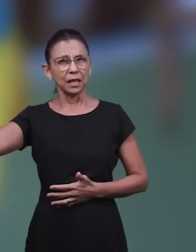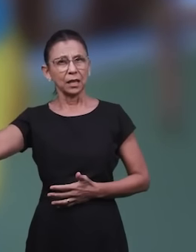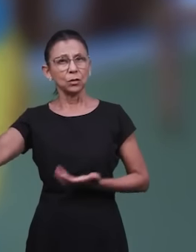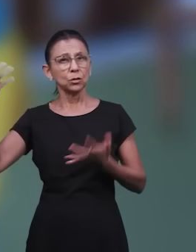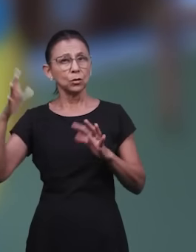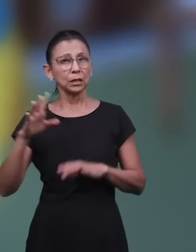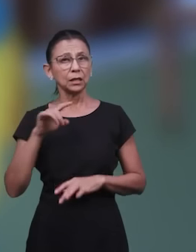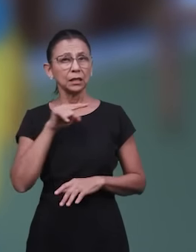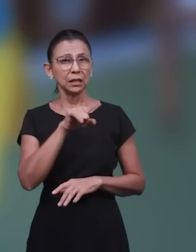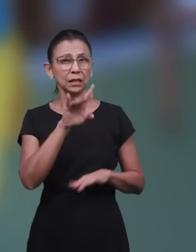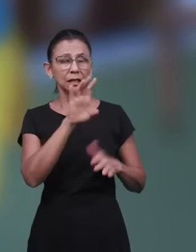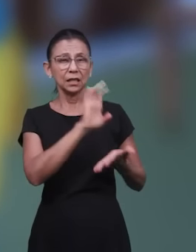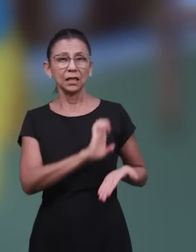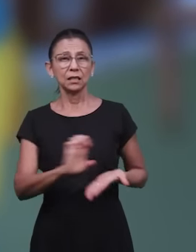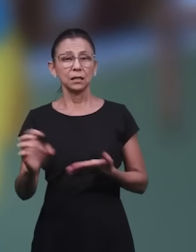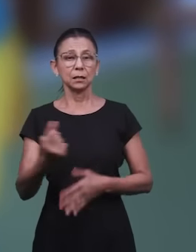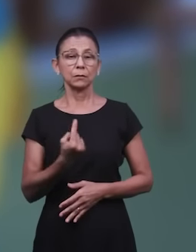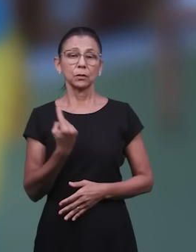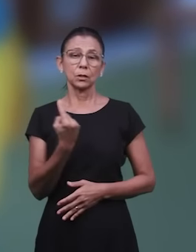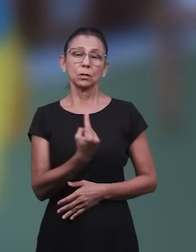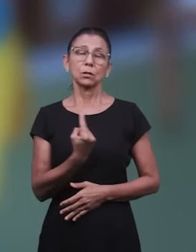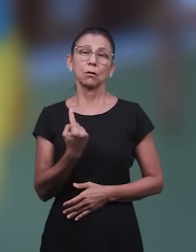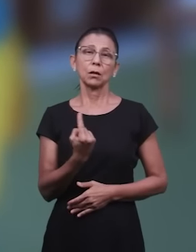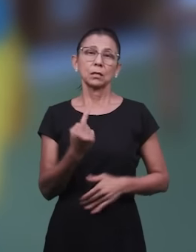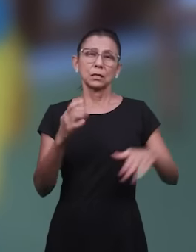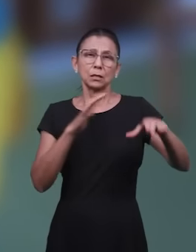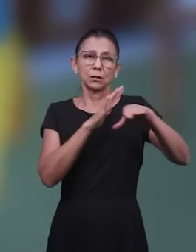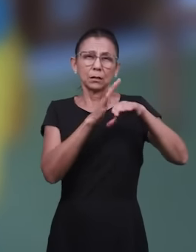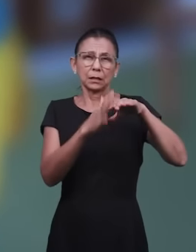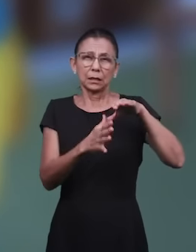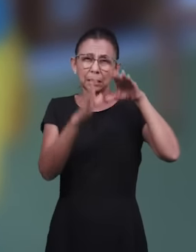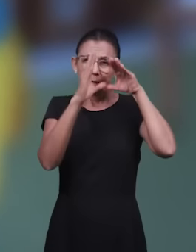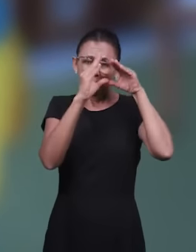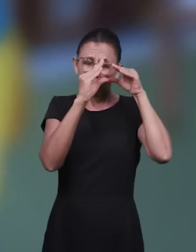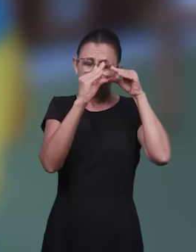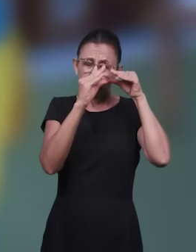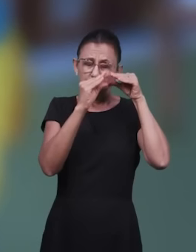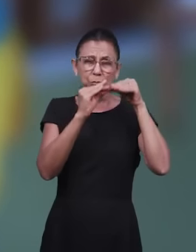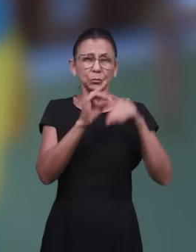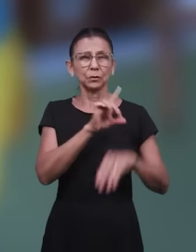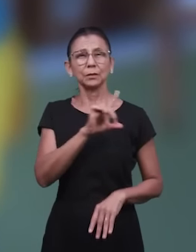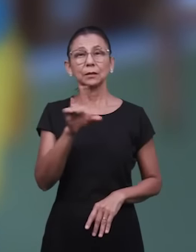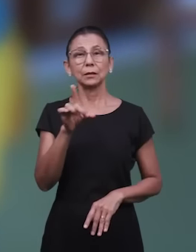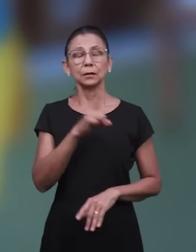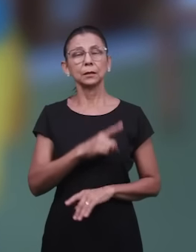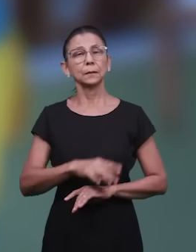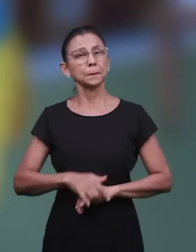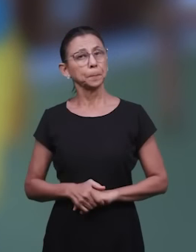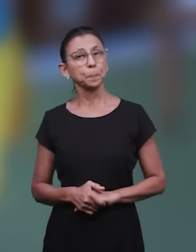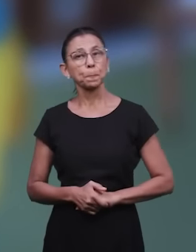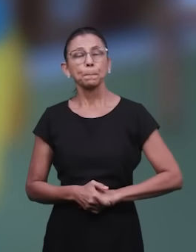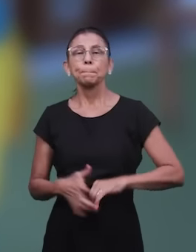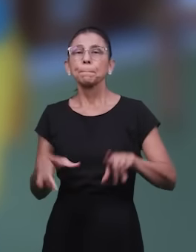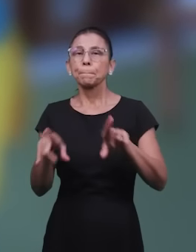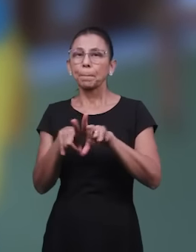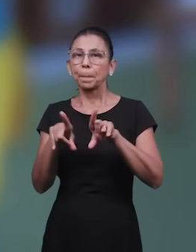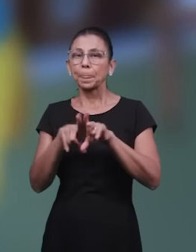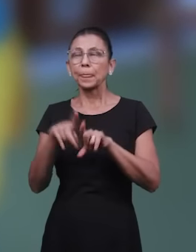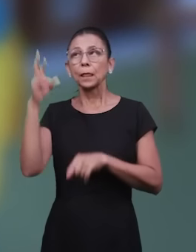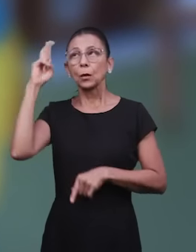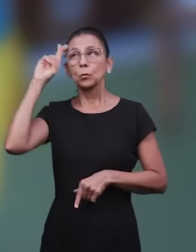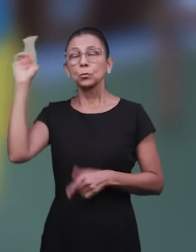os seus dias ali, sozinho, isolado numa caverna escura. Assim como o Senhor não quer